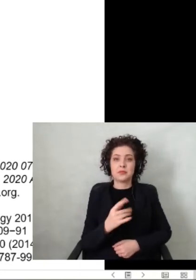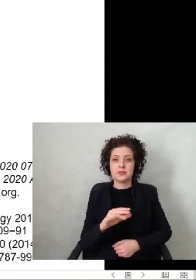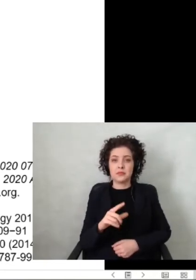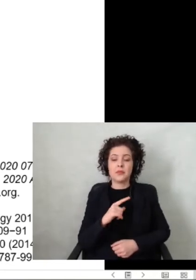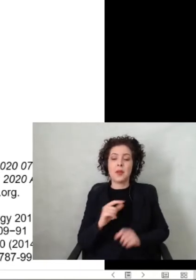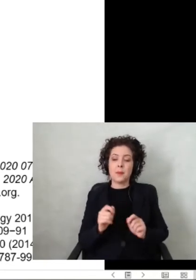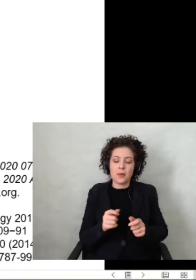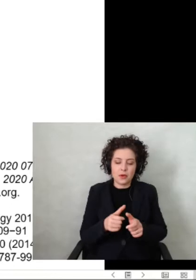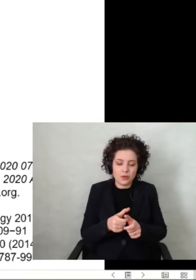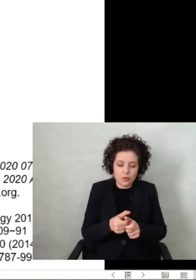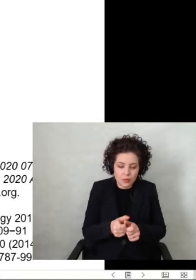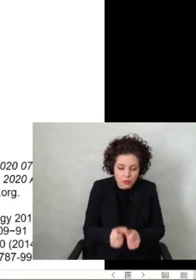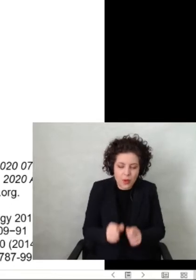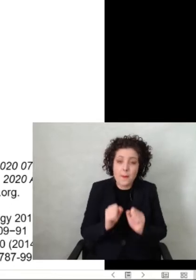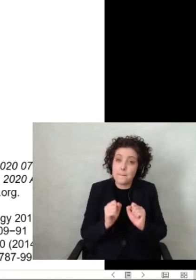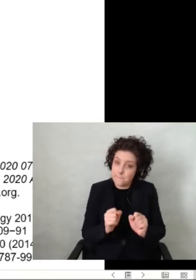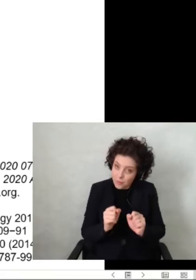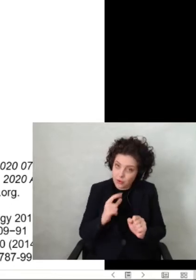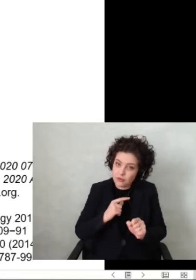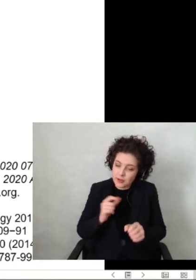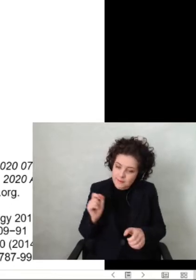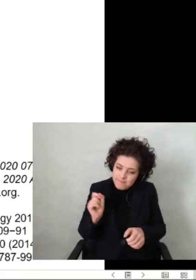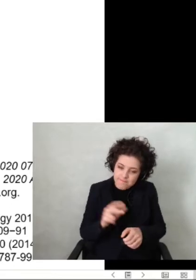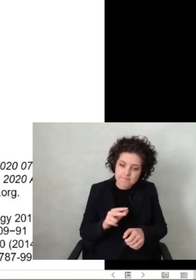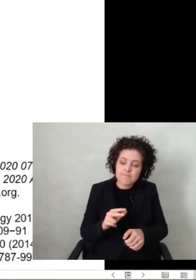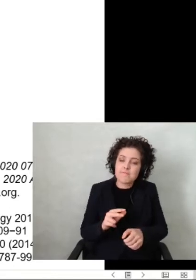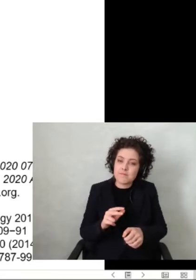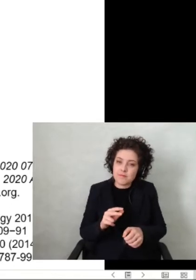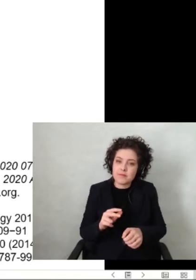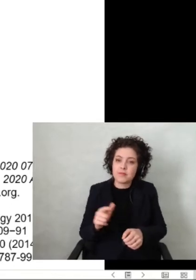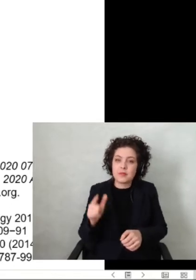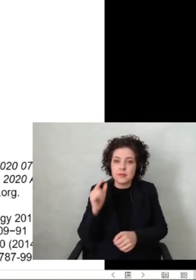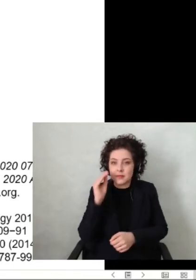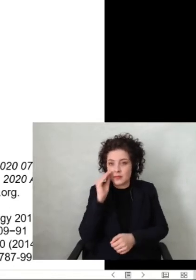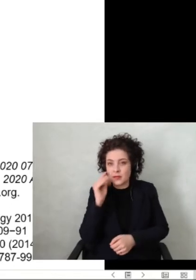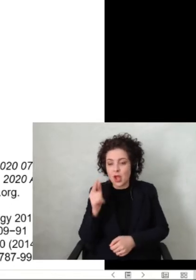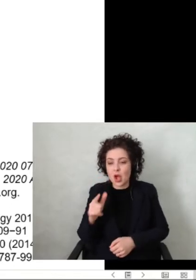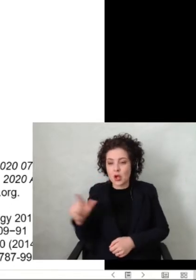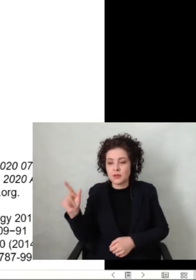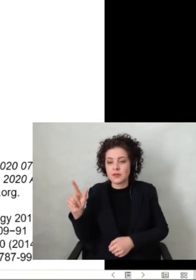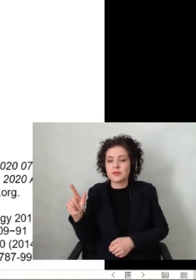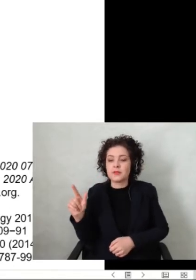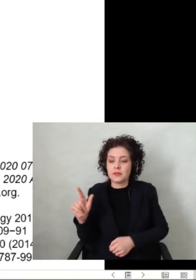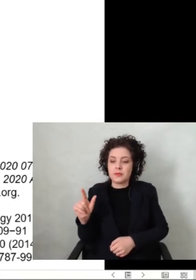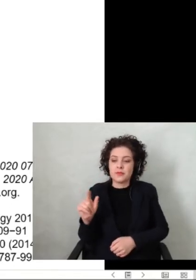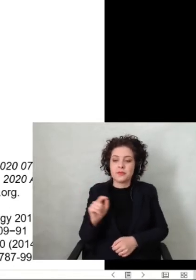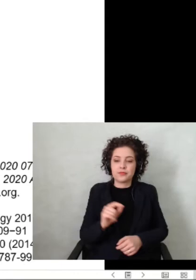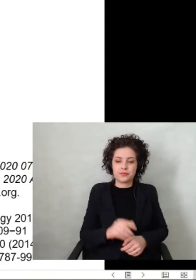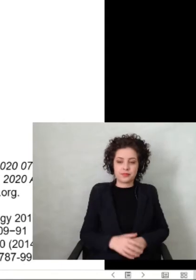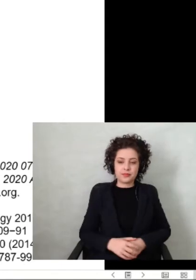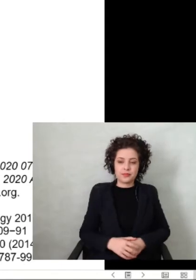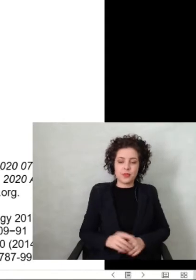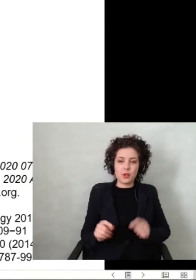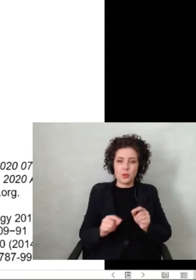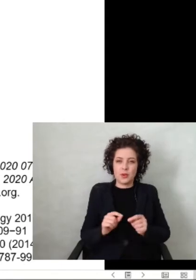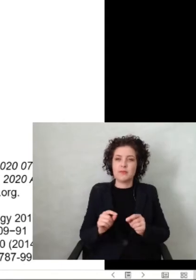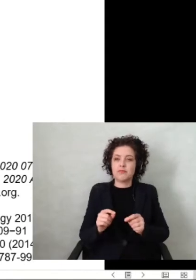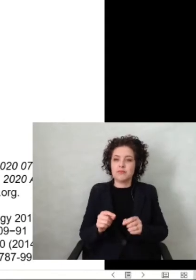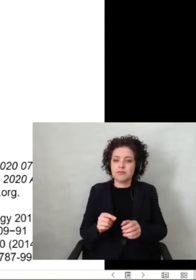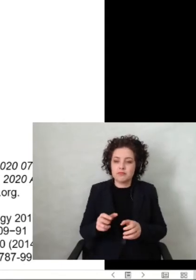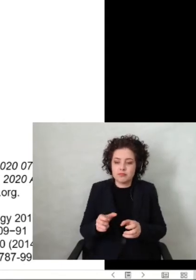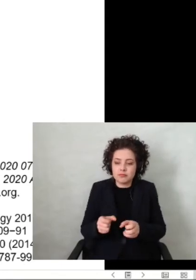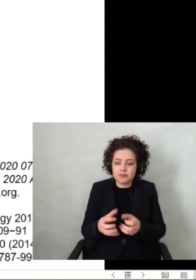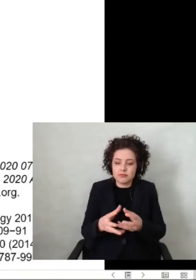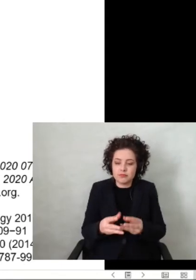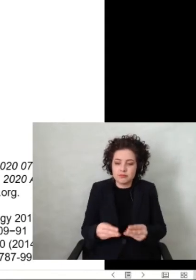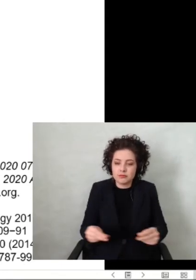de protease. Aí eles testaram in vitro os inibidores de protease que são usados para o HIV. Lopinavir,